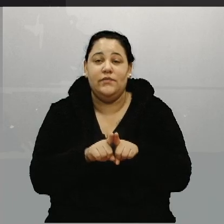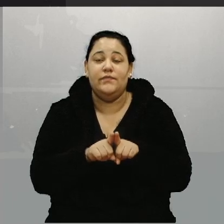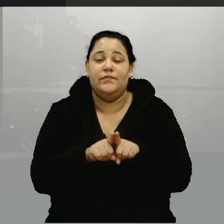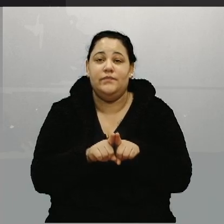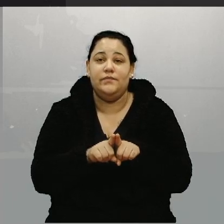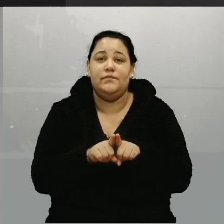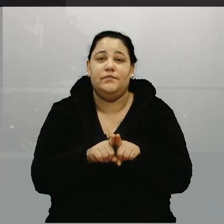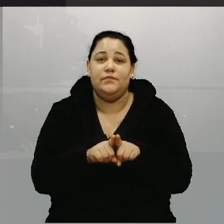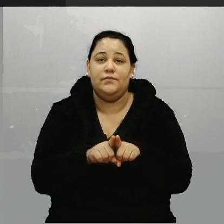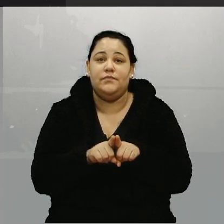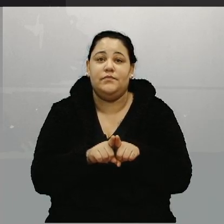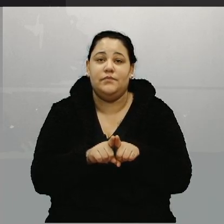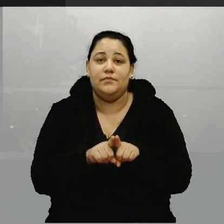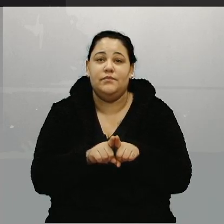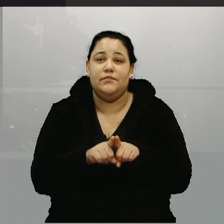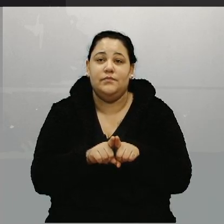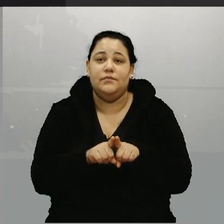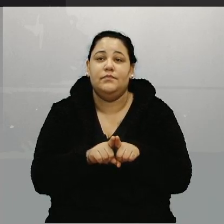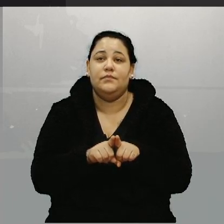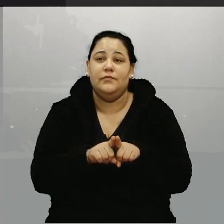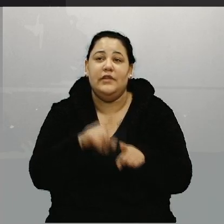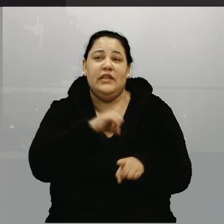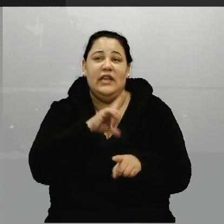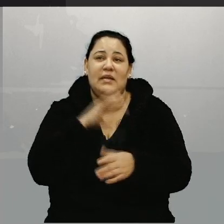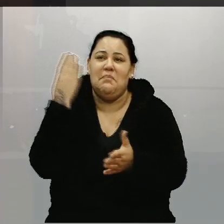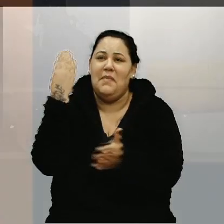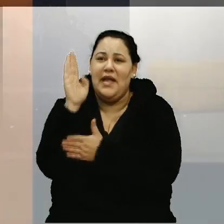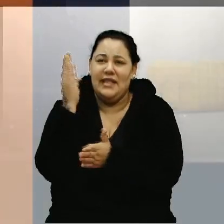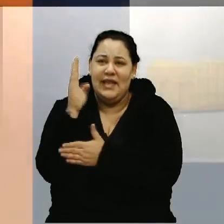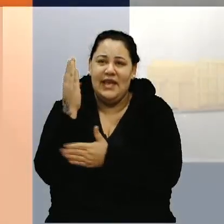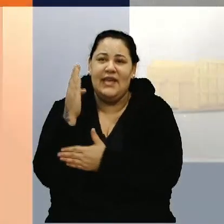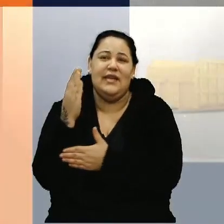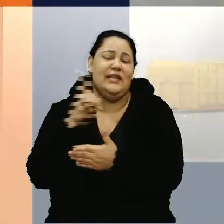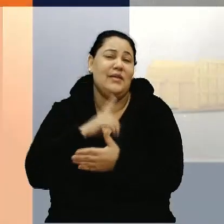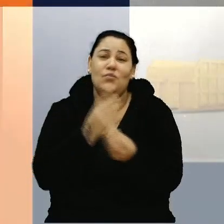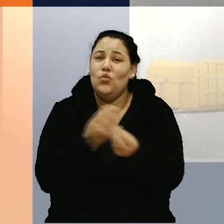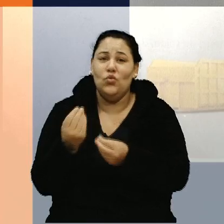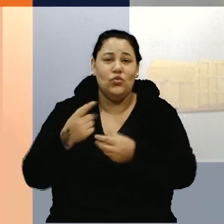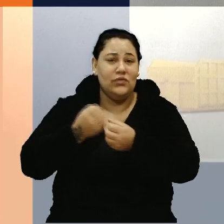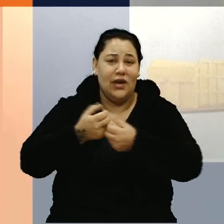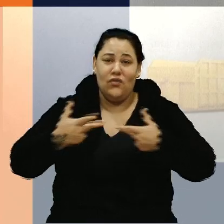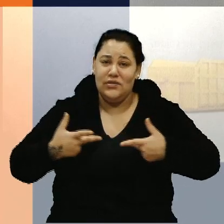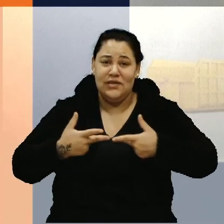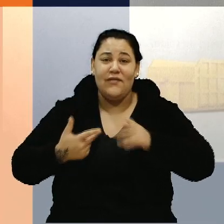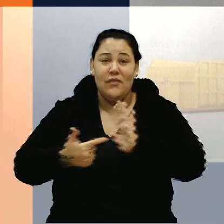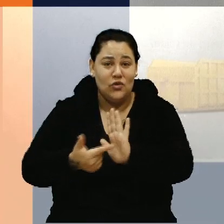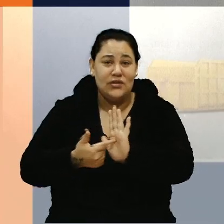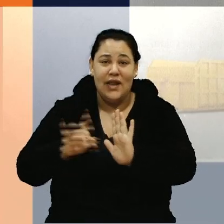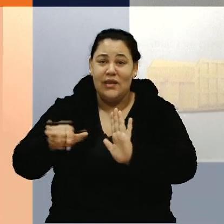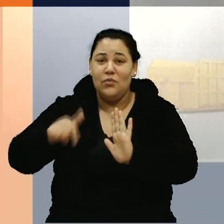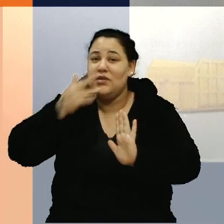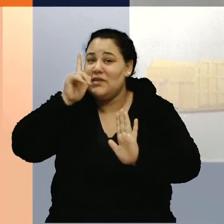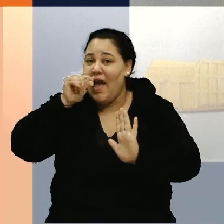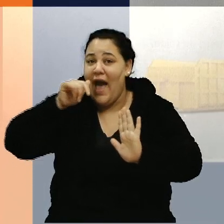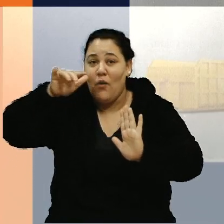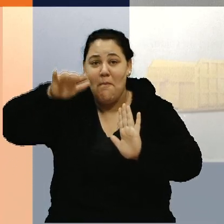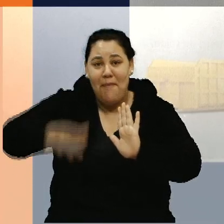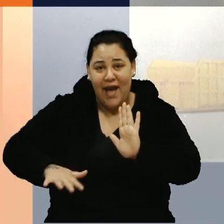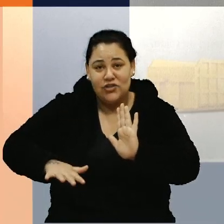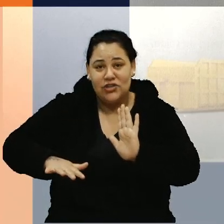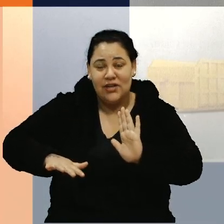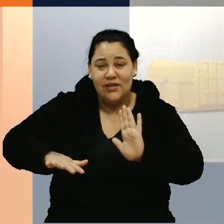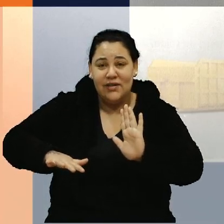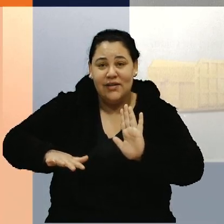das enchentes são outros, são madeiras, estofados, enfim. Então, essa é a ideia, né, que está sendo